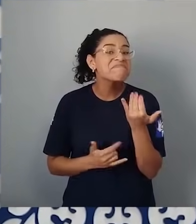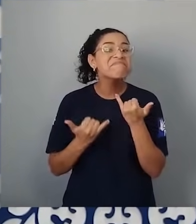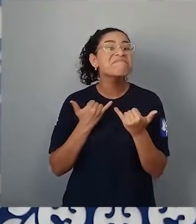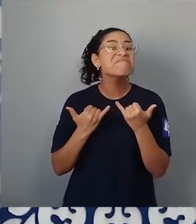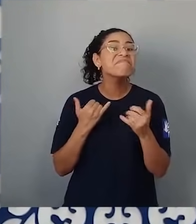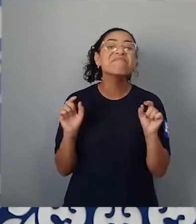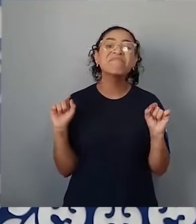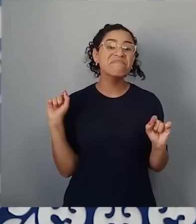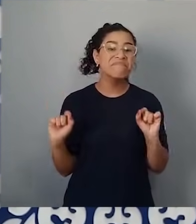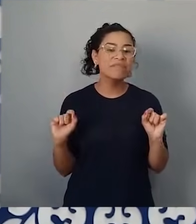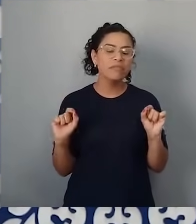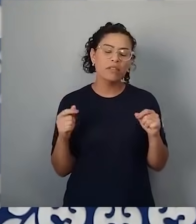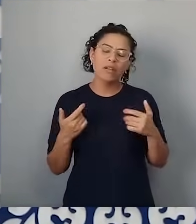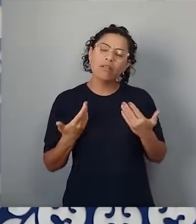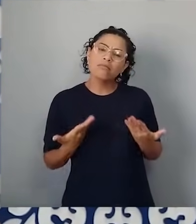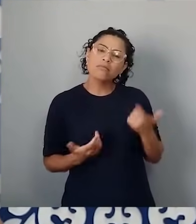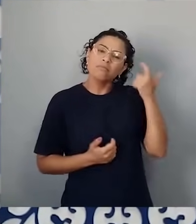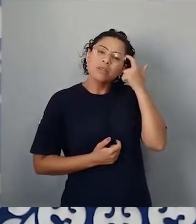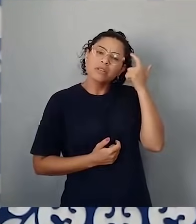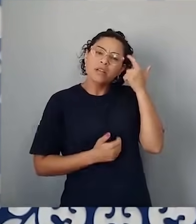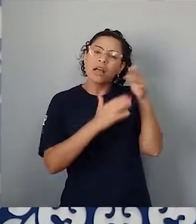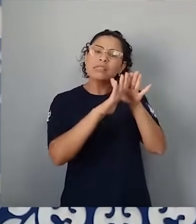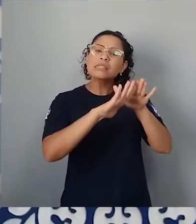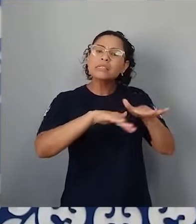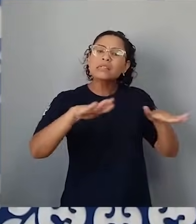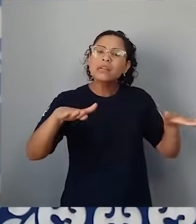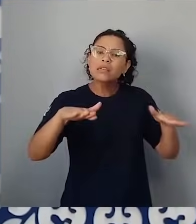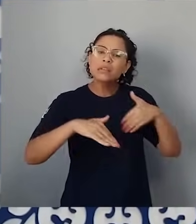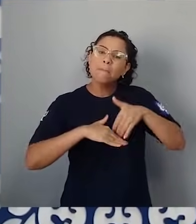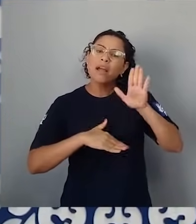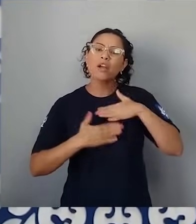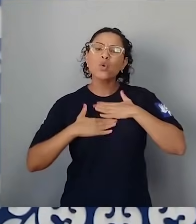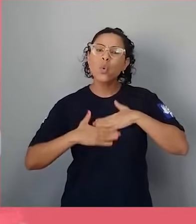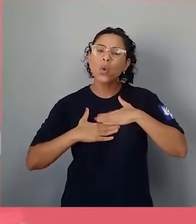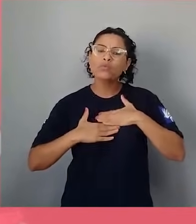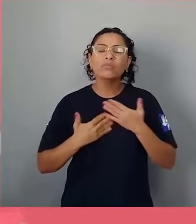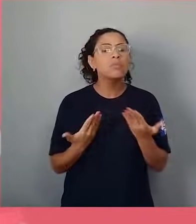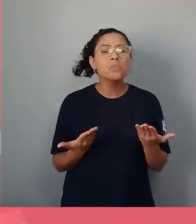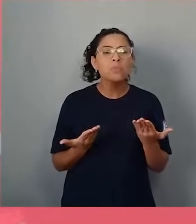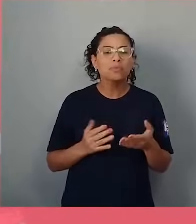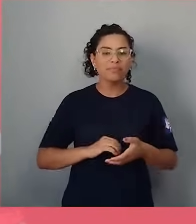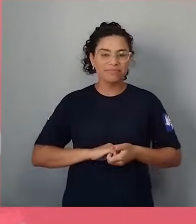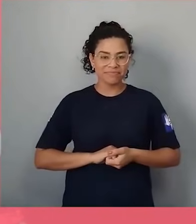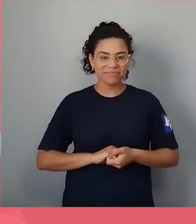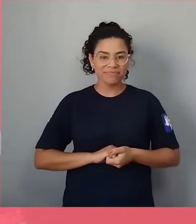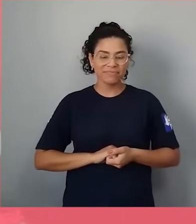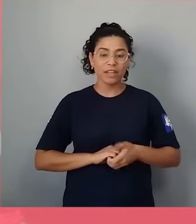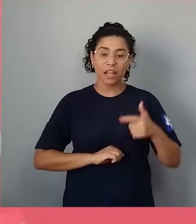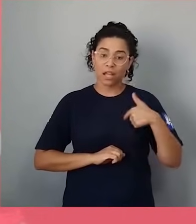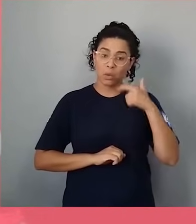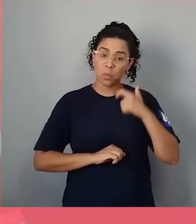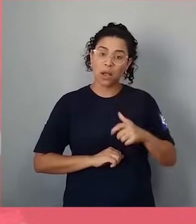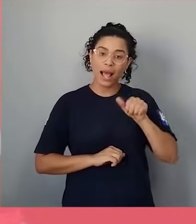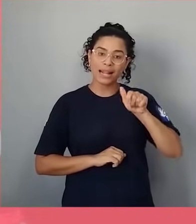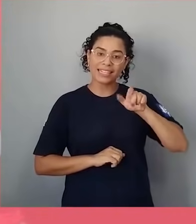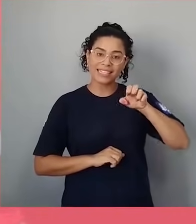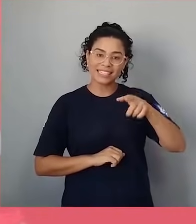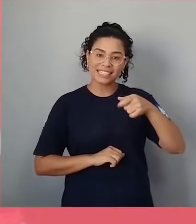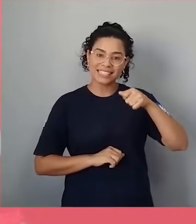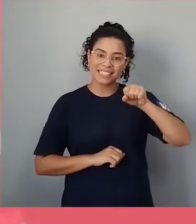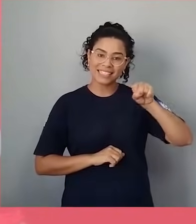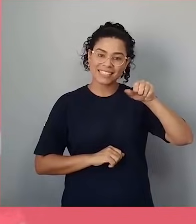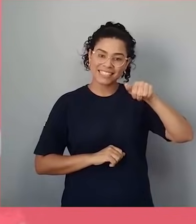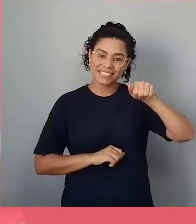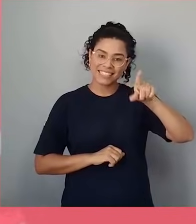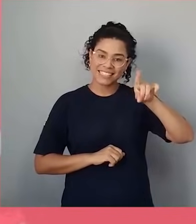são as cores que as crianças mais gostam. Vamos ver o que elas responderam? Eu sou a Alessandra. Eu gosto da